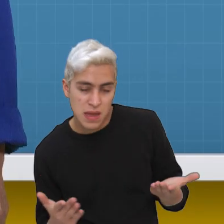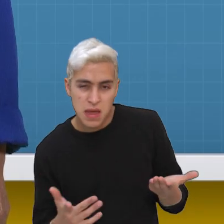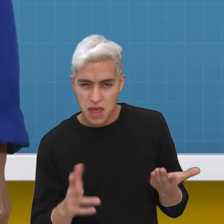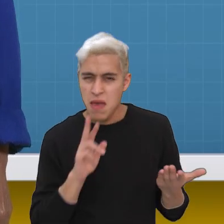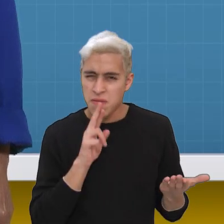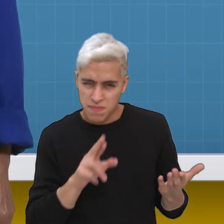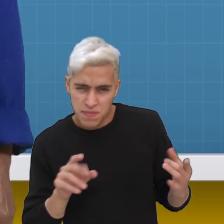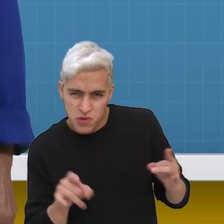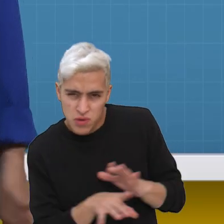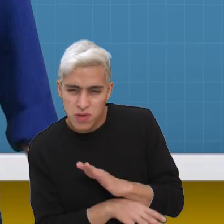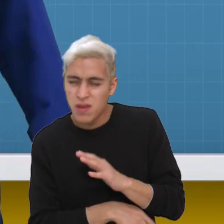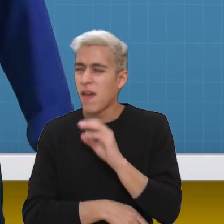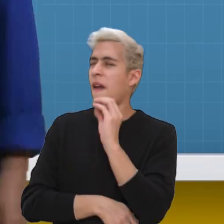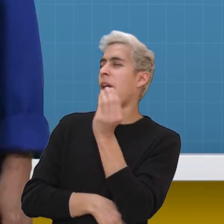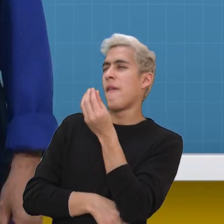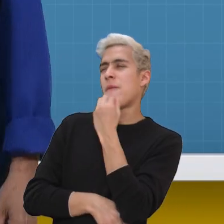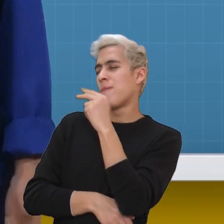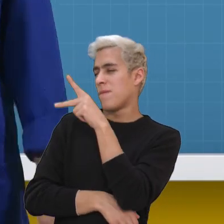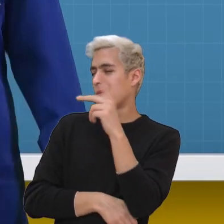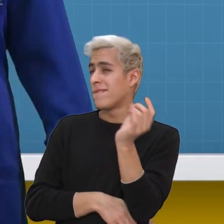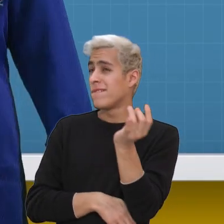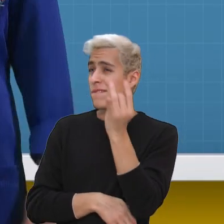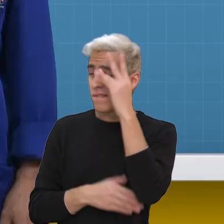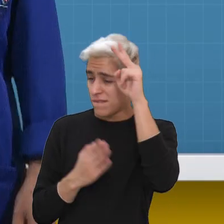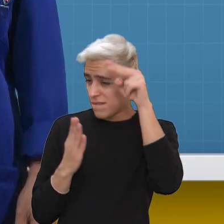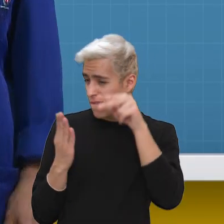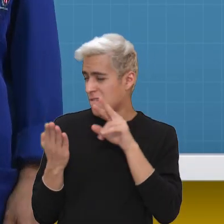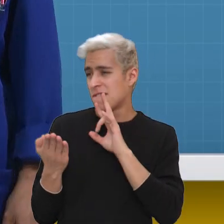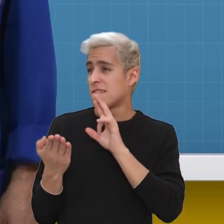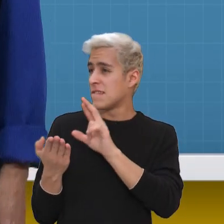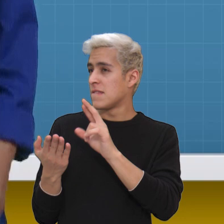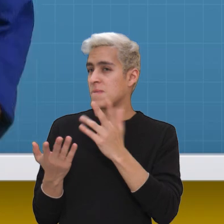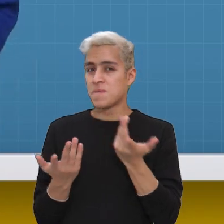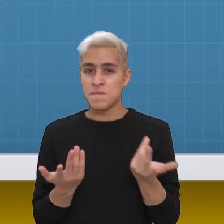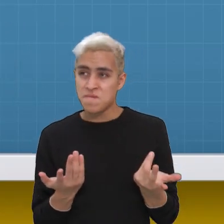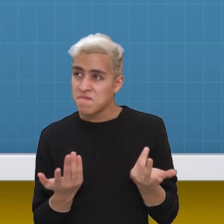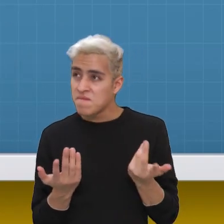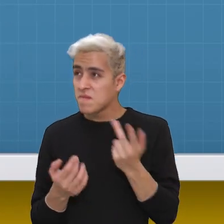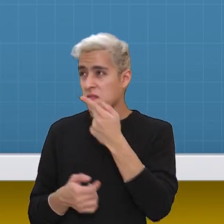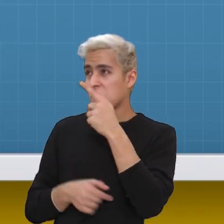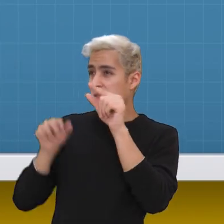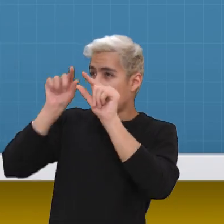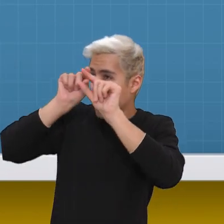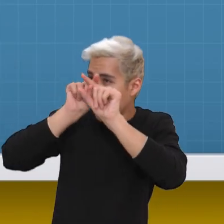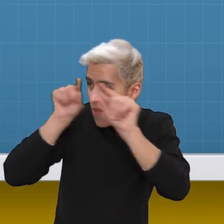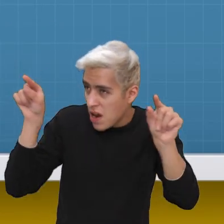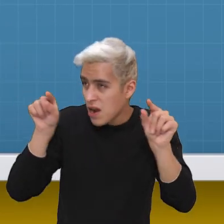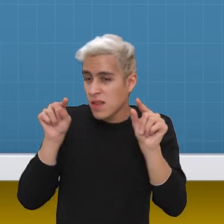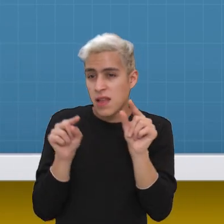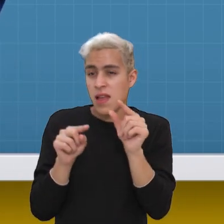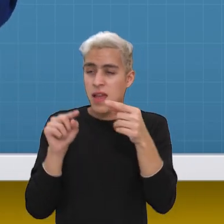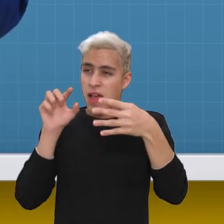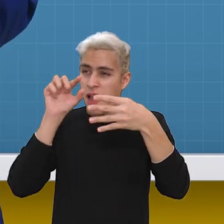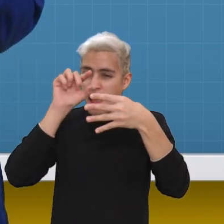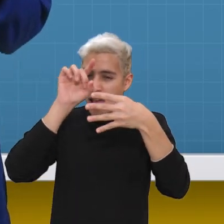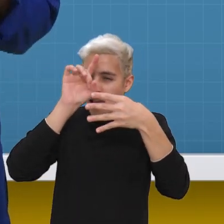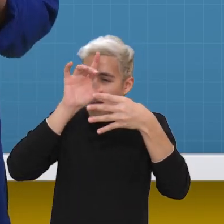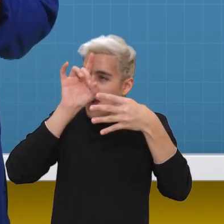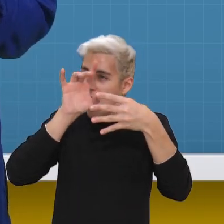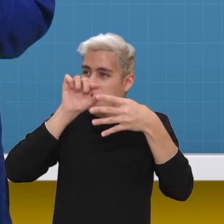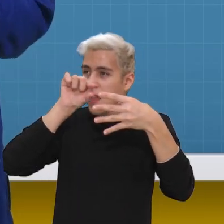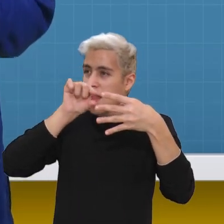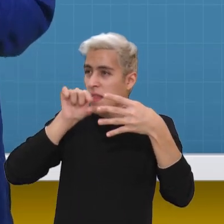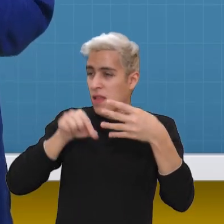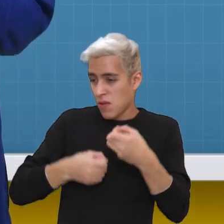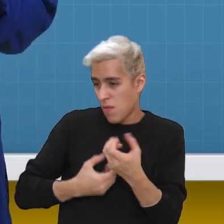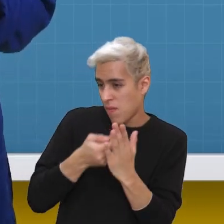E aí, respondeu? Claro, prof, estava fácil, estava muito fácil. Você disse, verso é cada linha de um